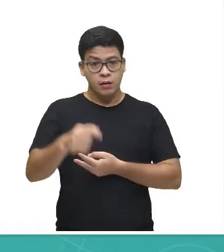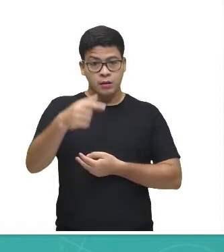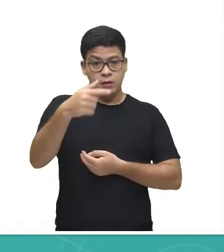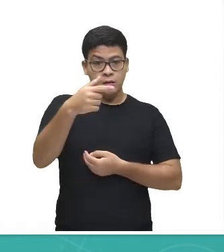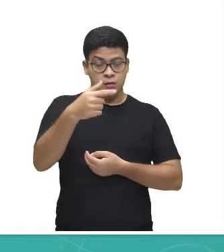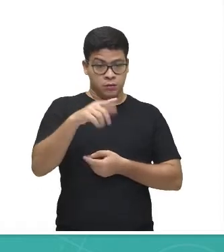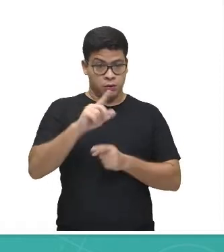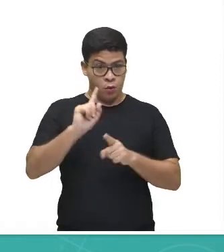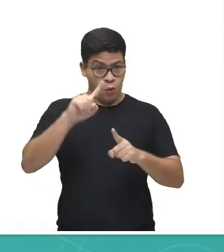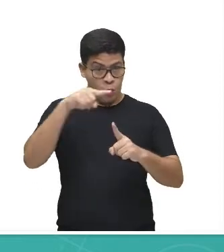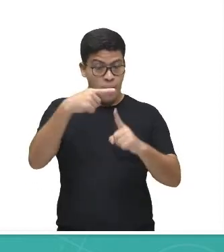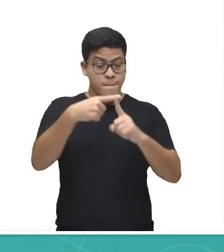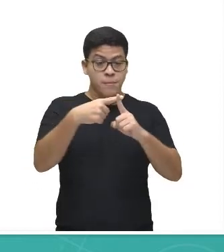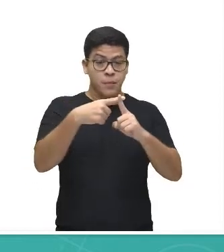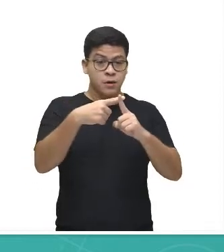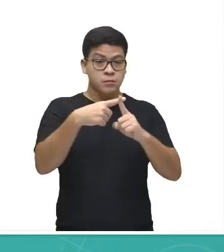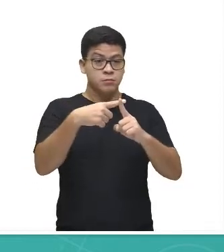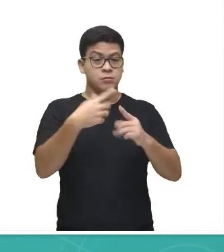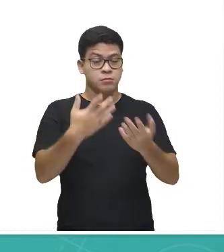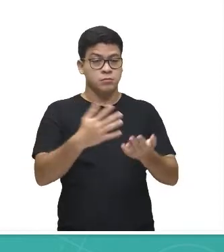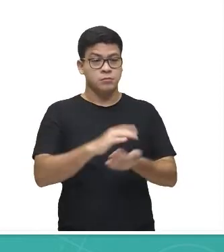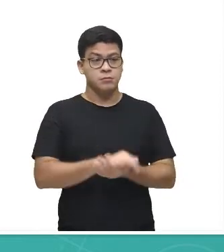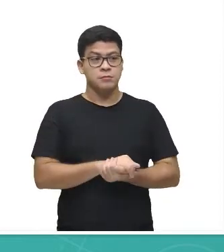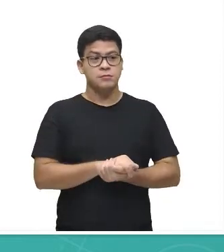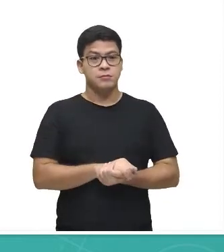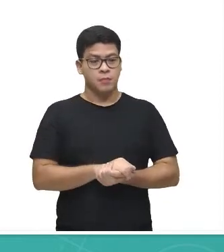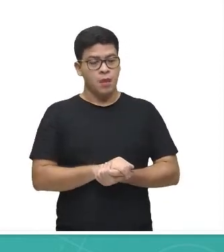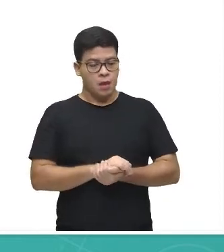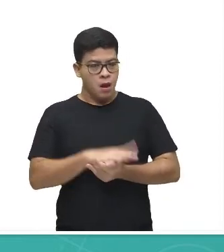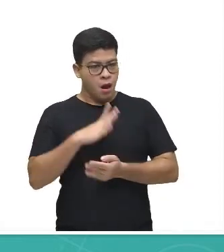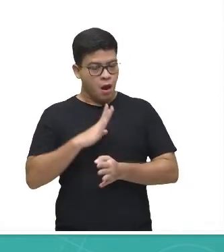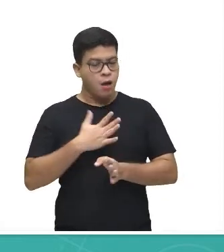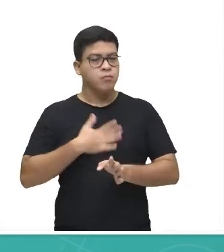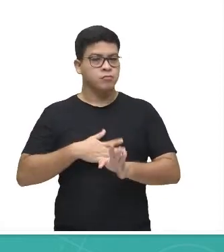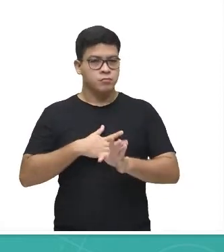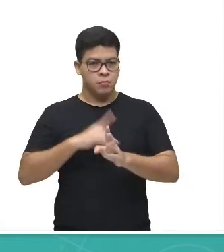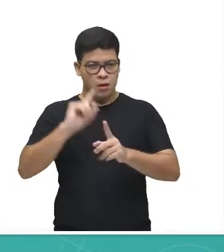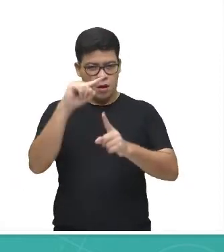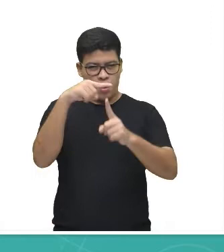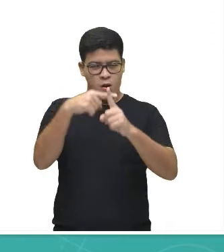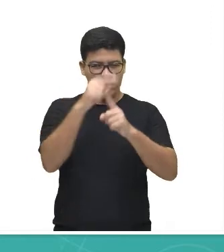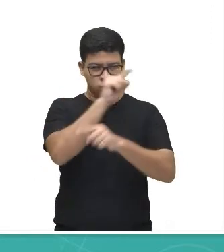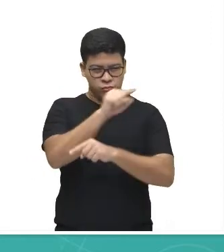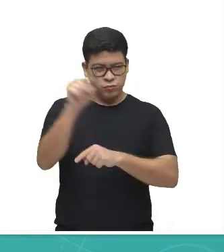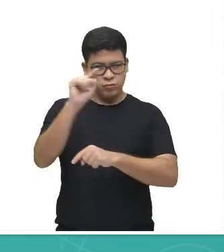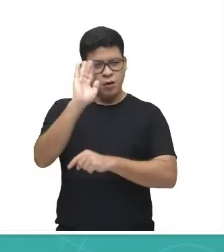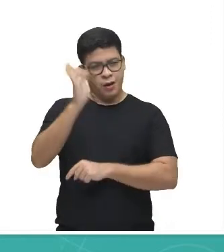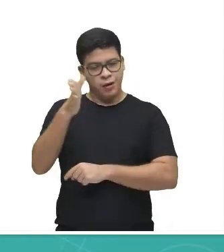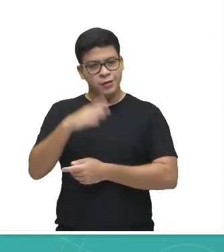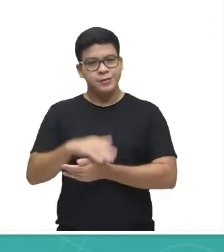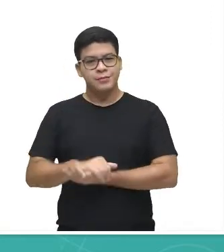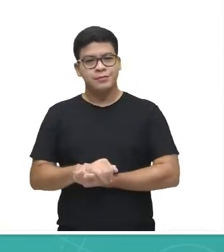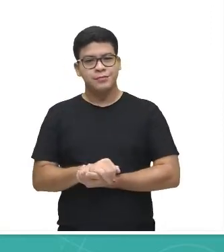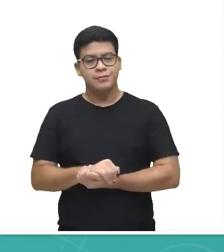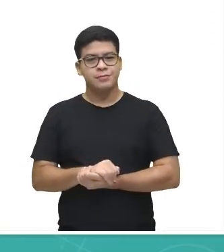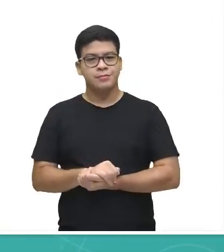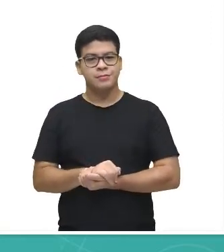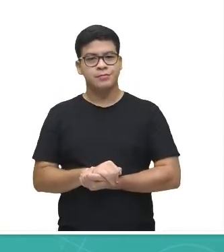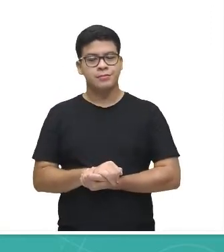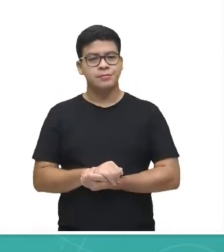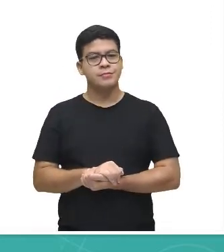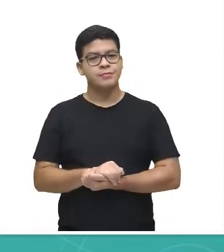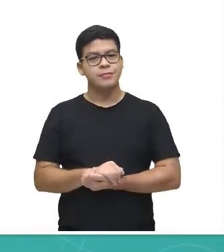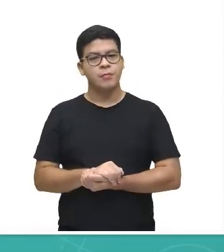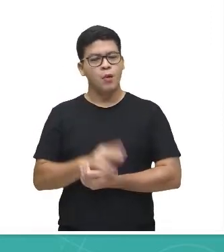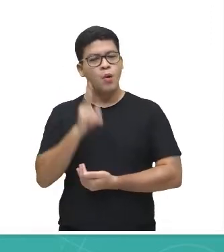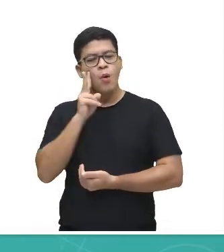melhor, sobre não, né? Vamos agora fazer a adição aí. Passei o traçozinho da fração, já achei que era fração. Muito bem, então